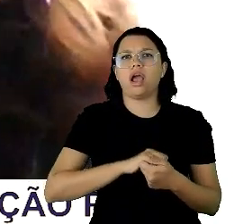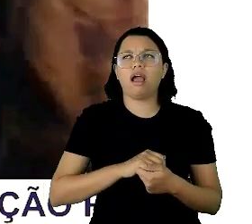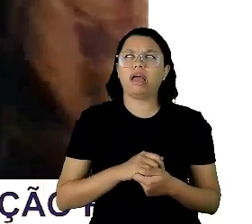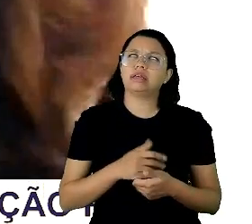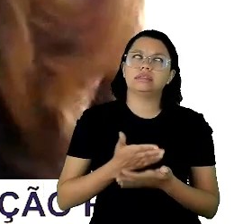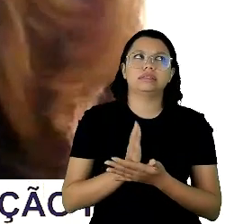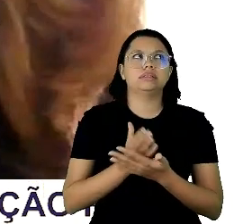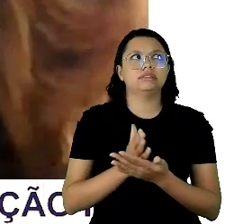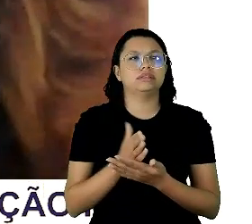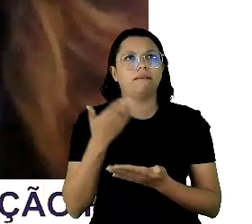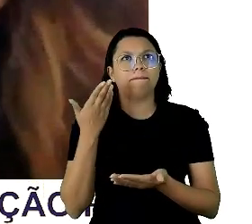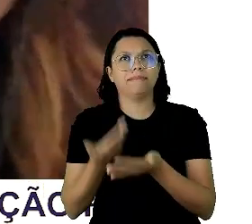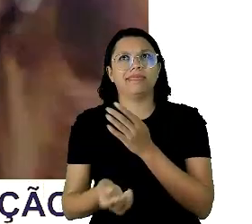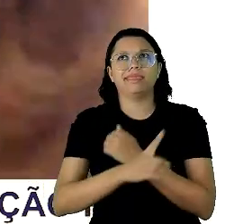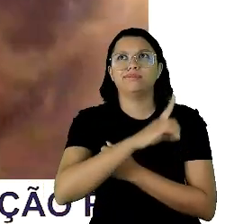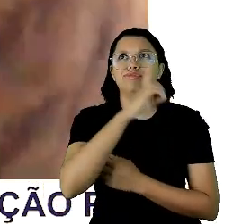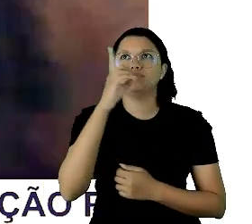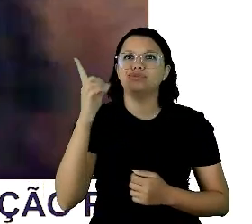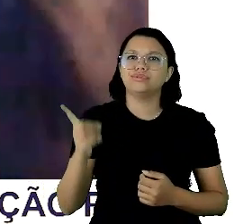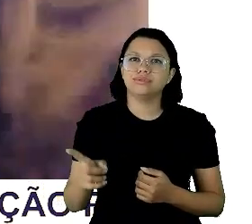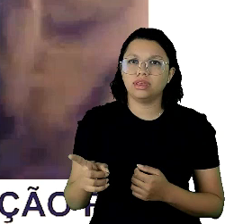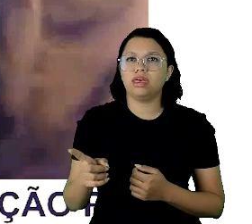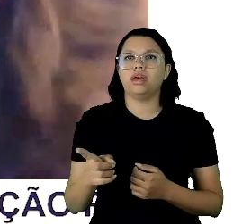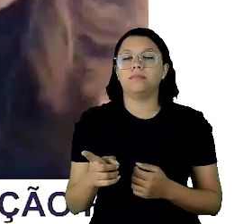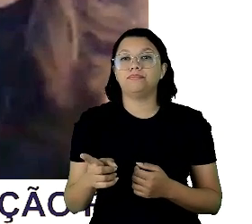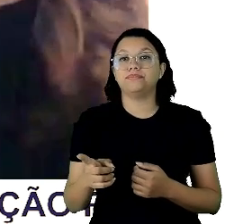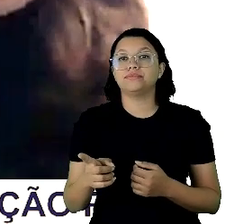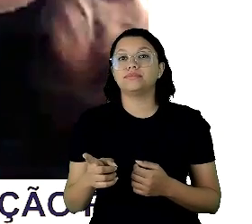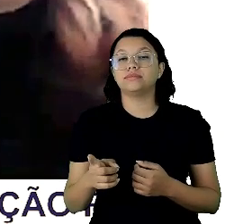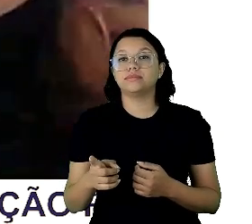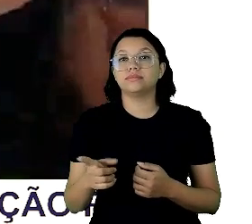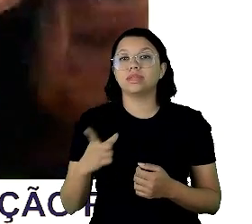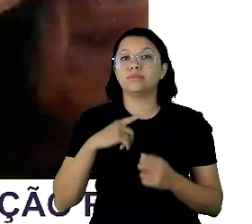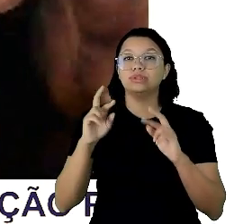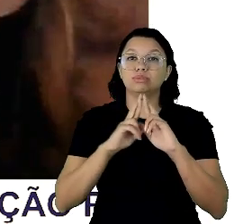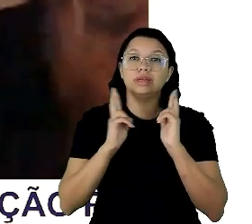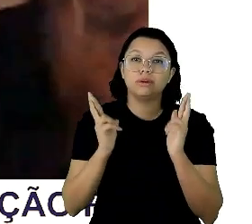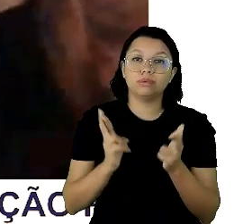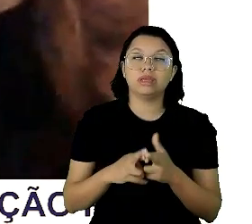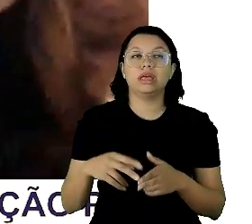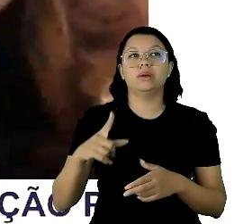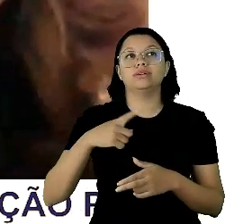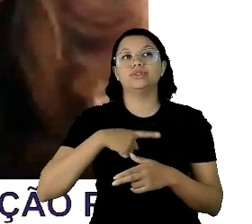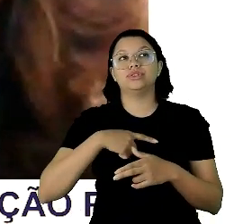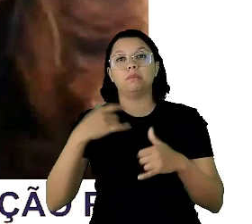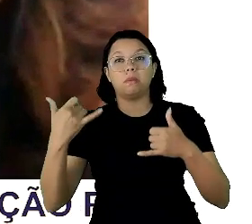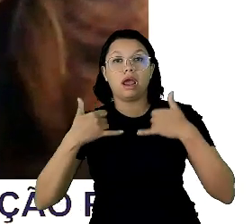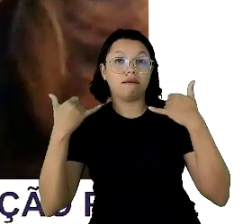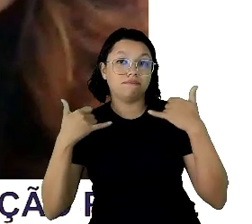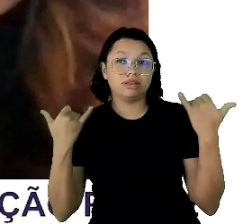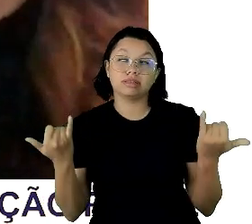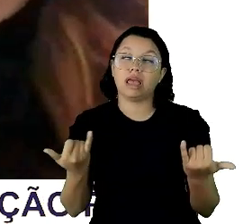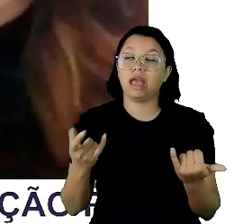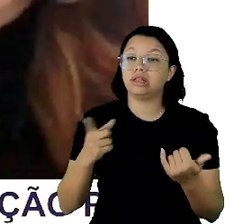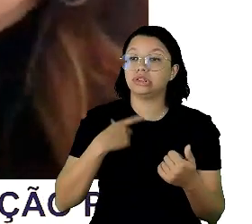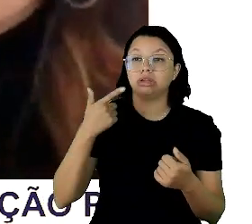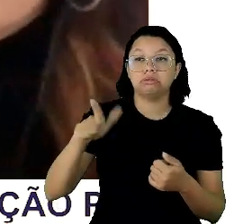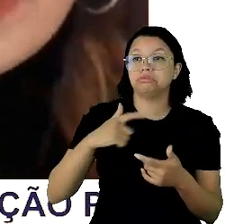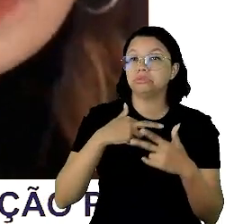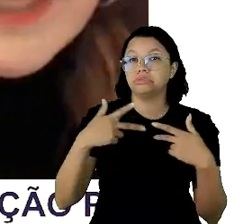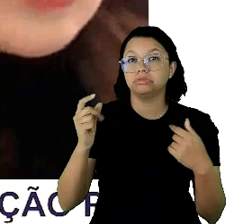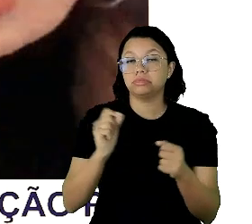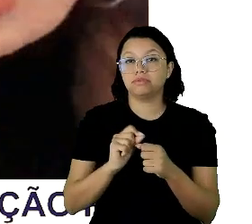inteiro. Putz, eu perdi meu dia inteiro com isso. Eu tinha uma reunião, eu tinha um aniversário, eu tinha um monte de coisa mais legal para fazer. Eu tenho trabalho.